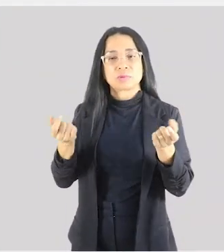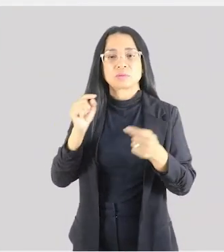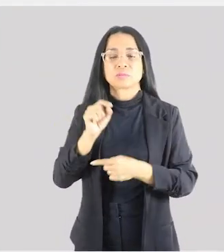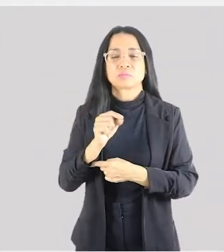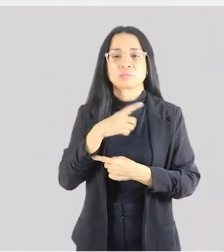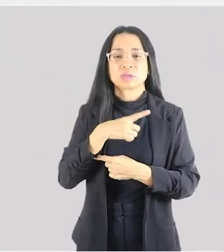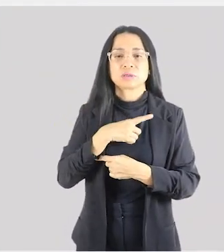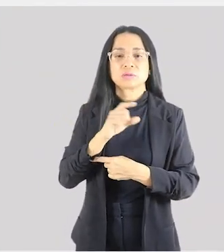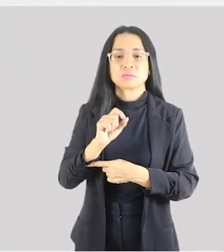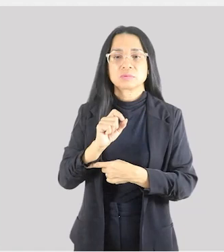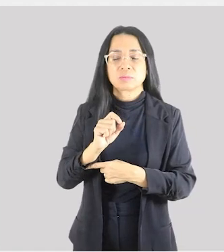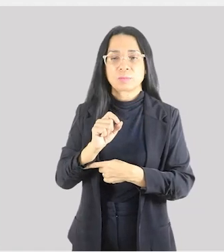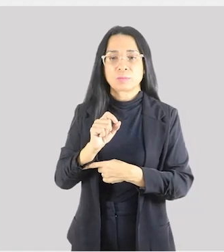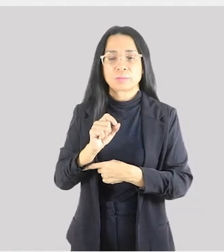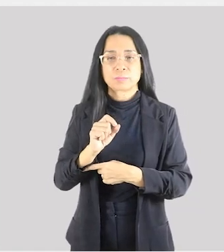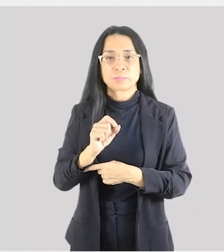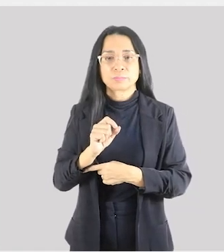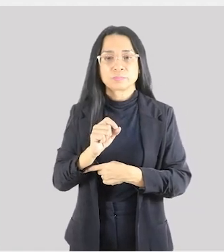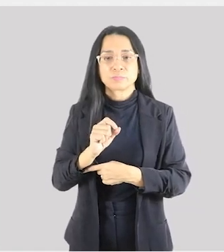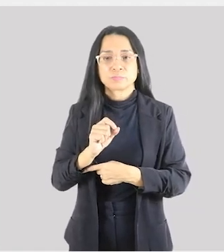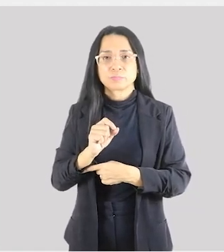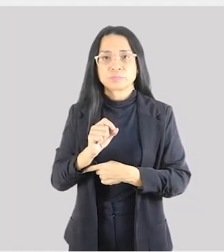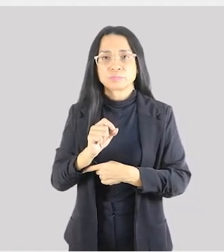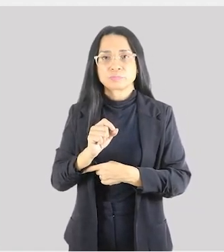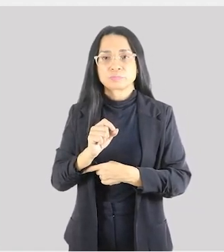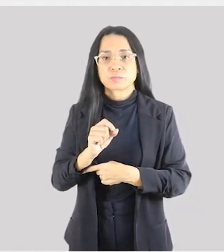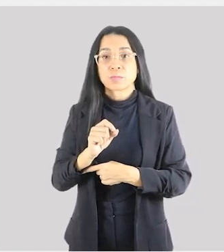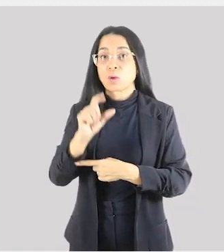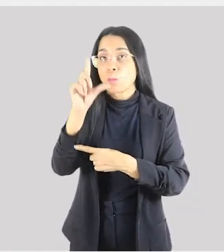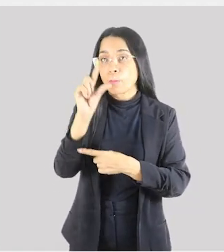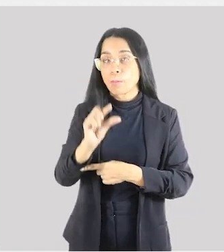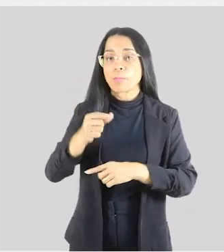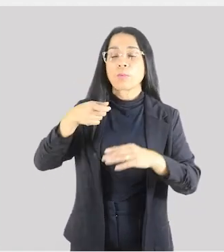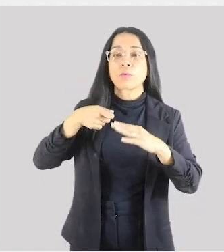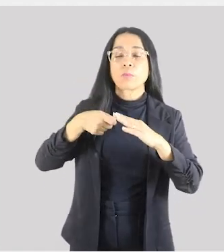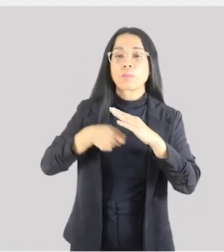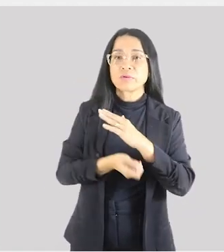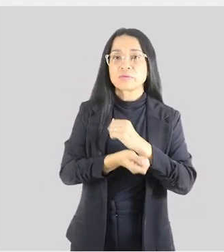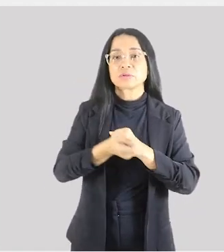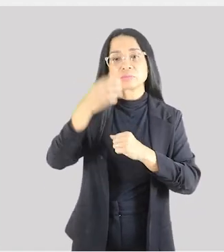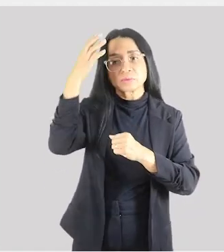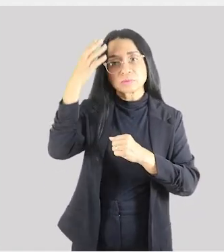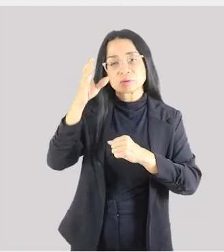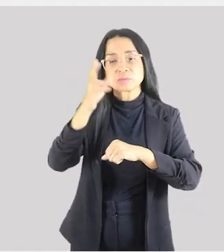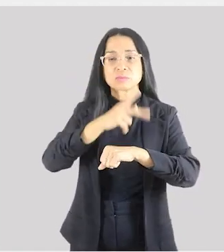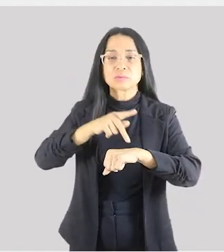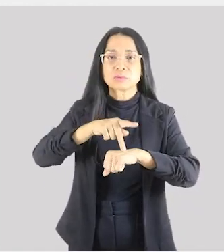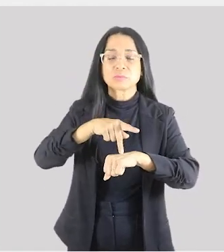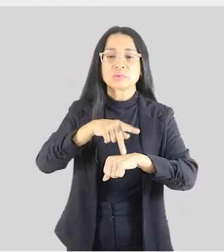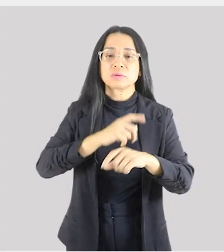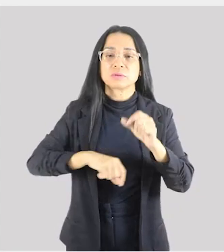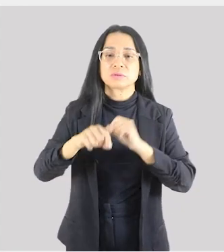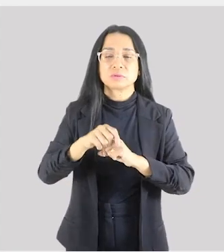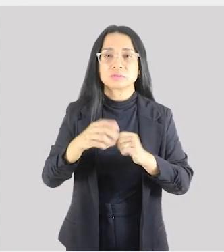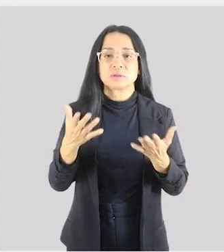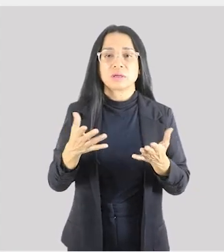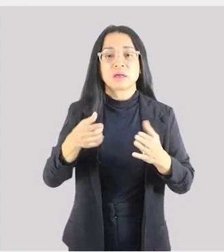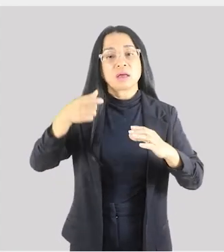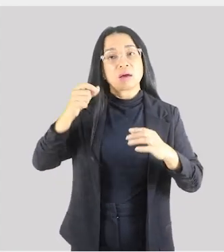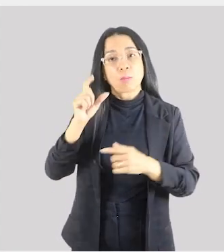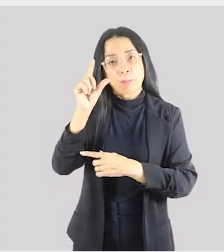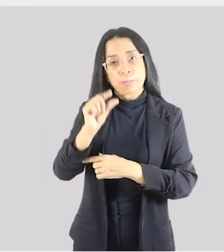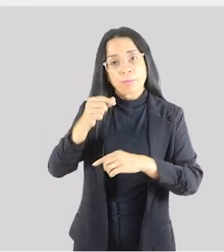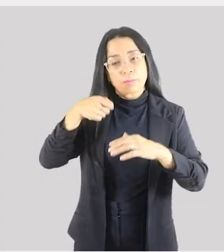gente se depara ainda com um baixo investimento na cultura do país. E esse baixo investimento,